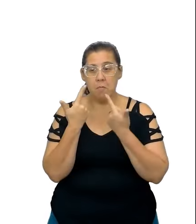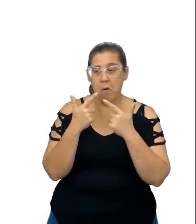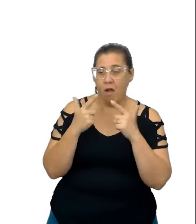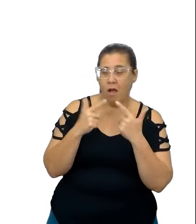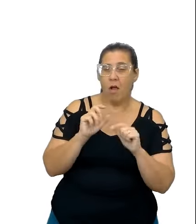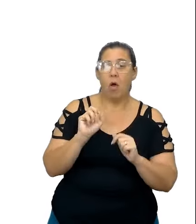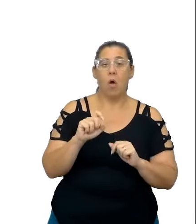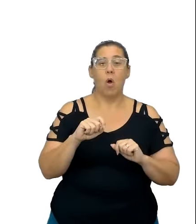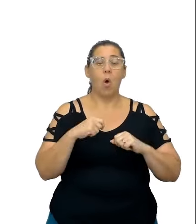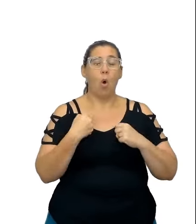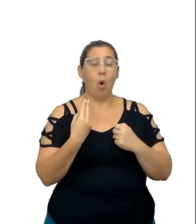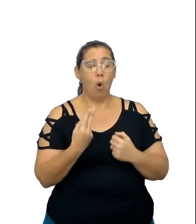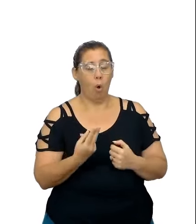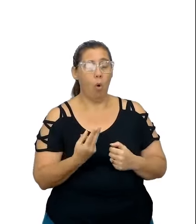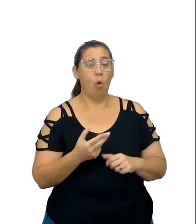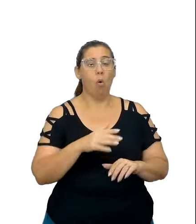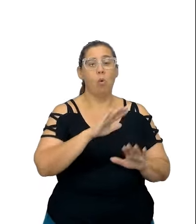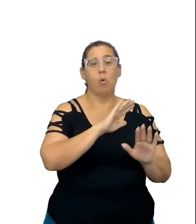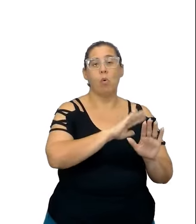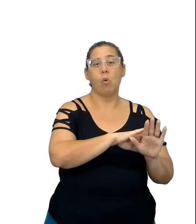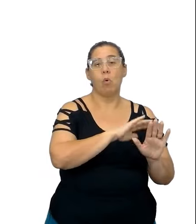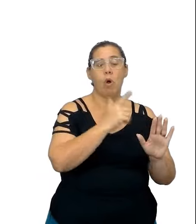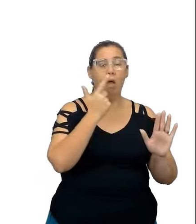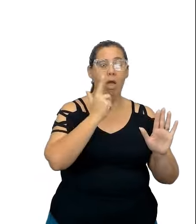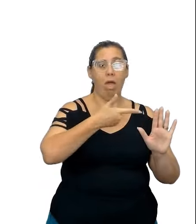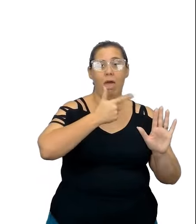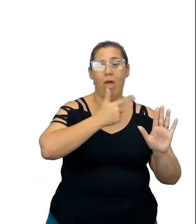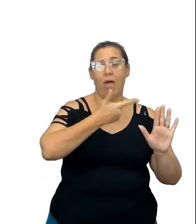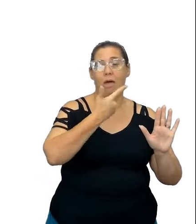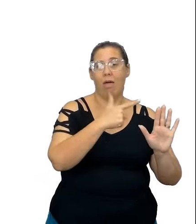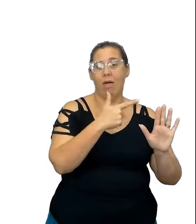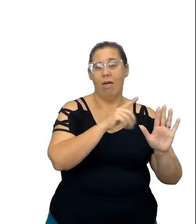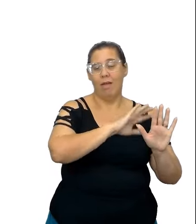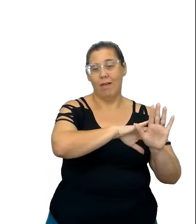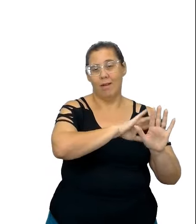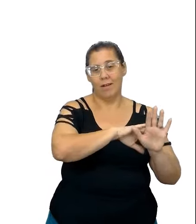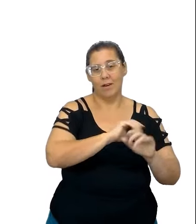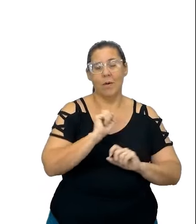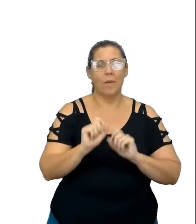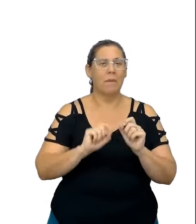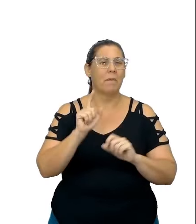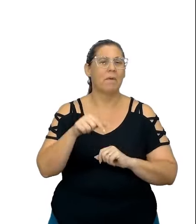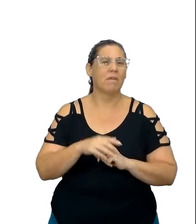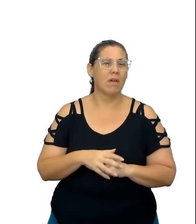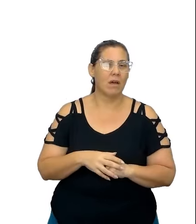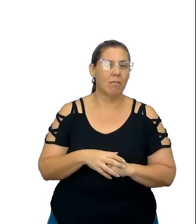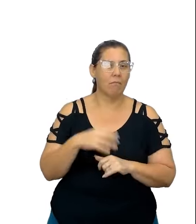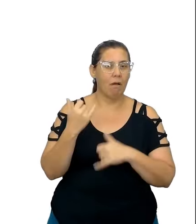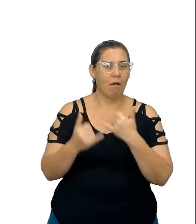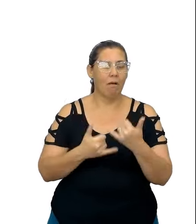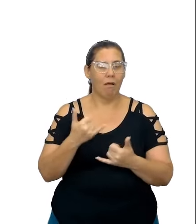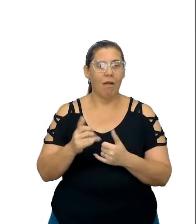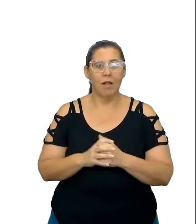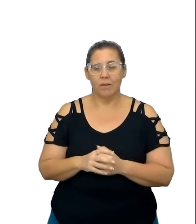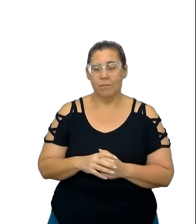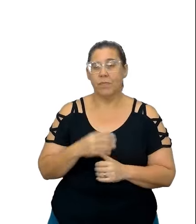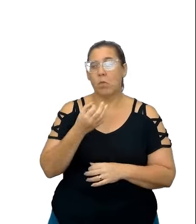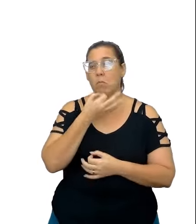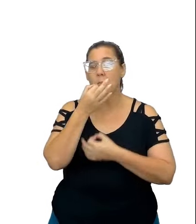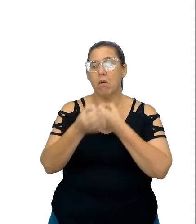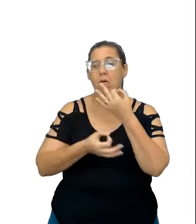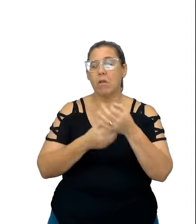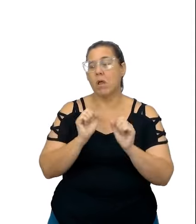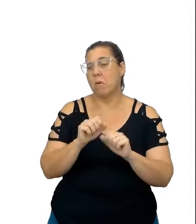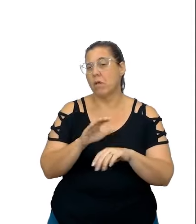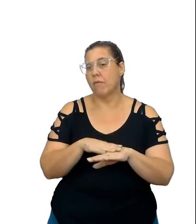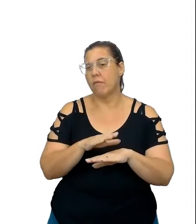ironia. Então, essa discussão é muito rica. O que é humor? O que é crítica? Como a crítica pode